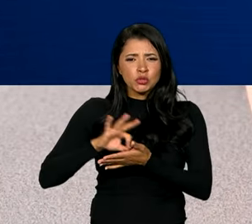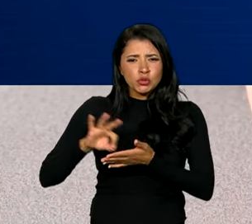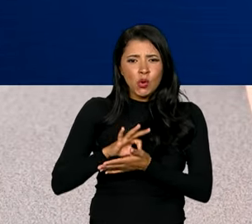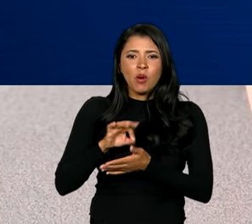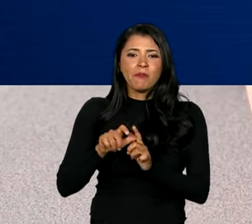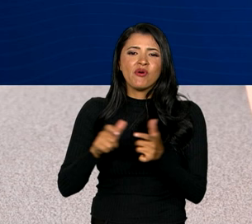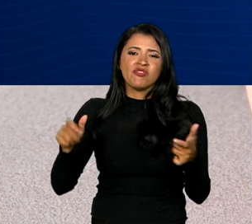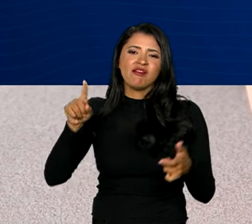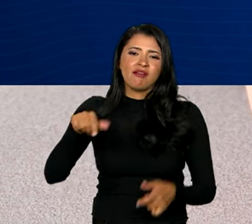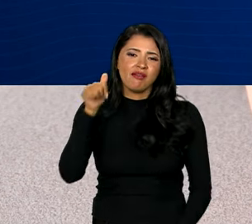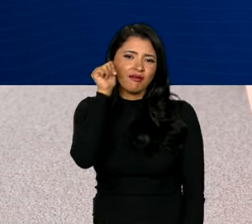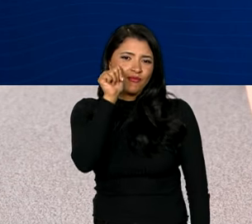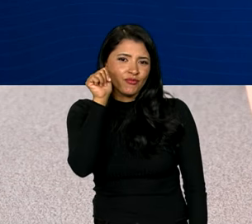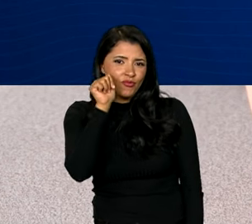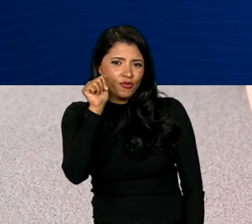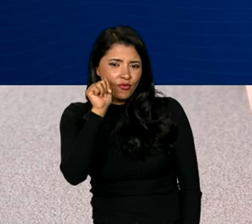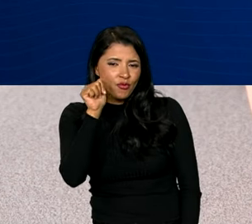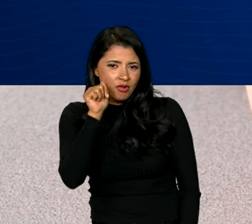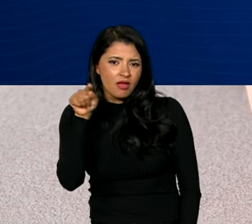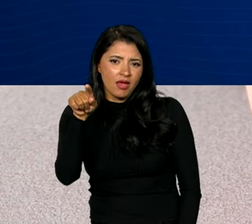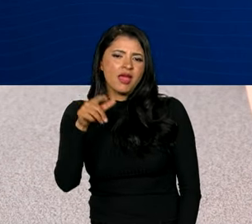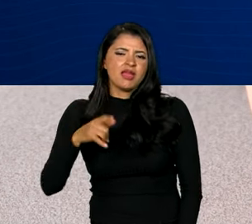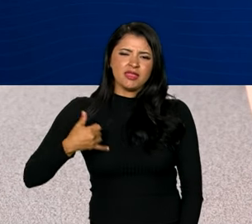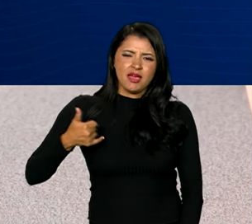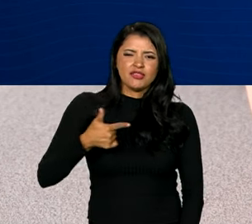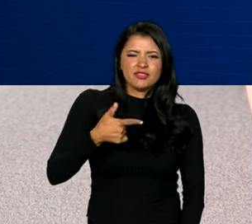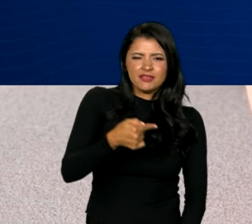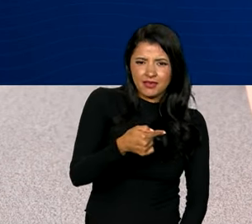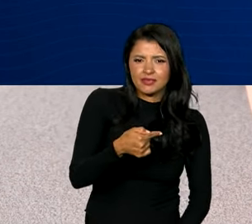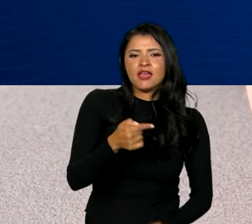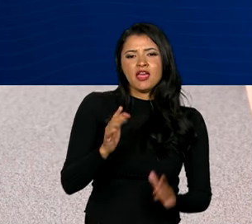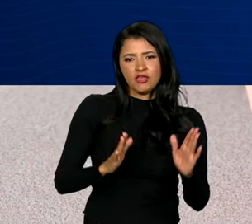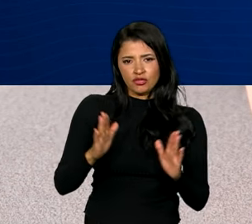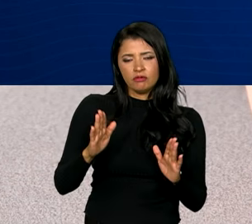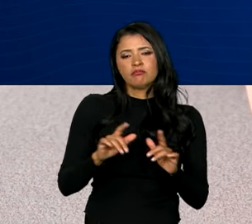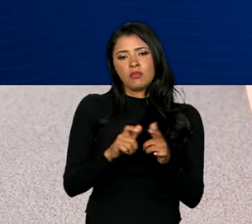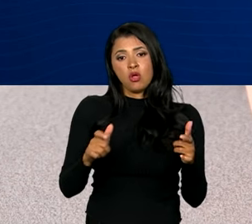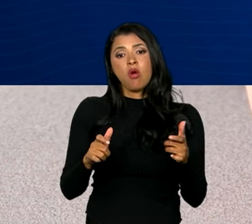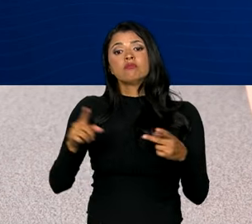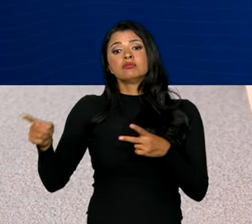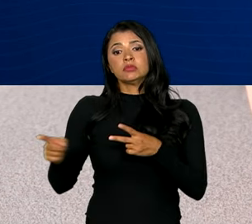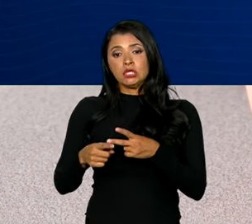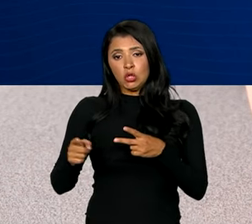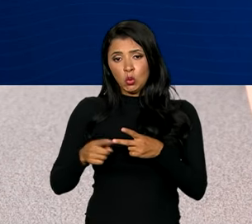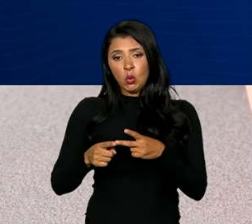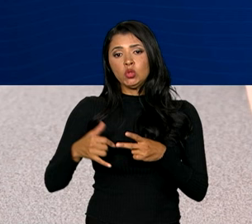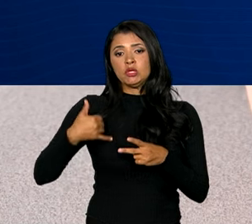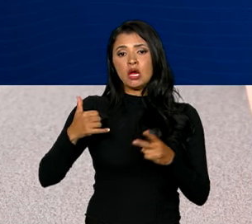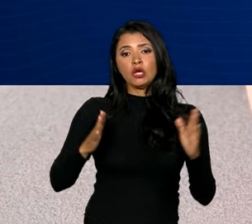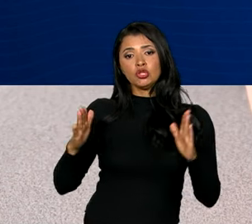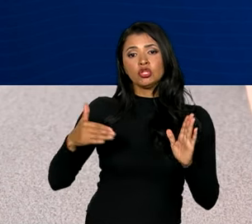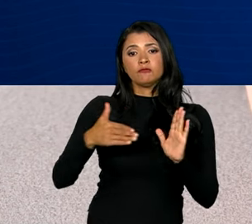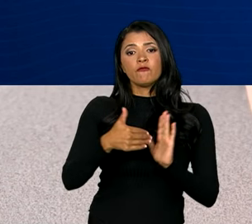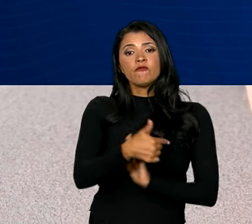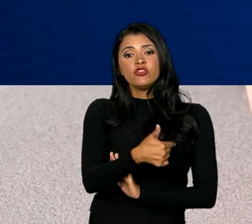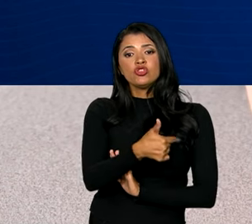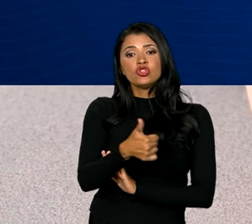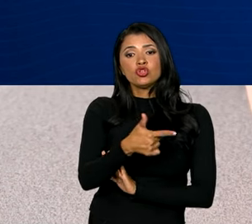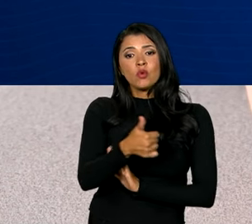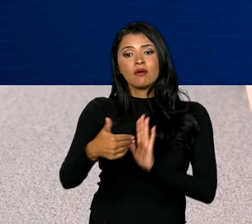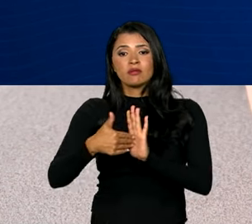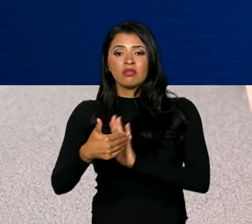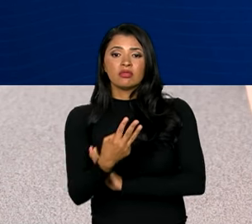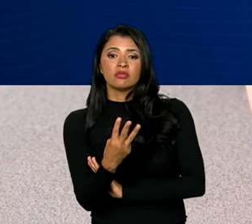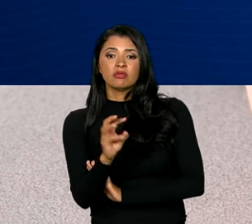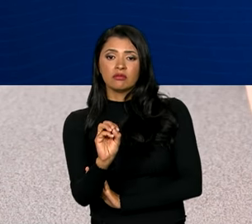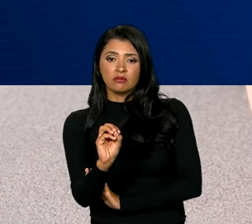são mulheres a maior parte tem 17 anos de idade seguida pela faixa etária que vai de 21 a 30